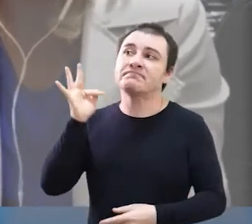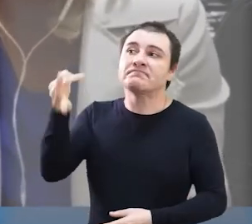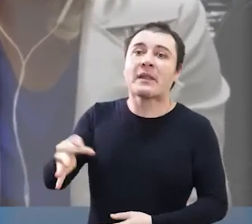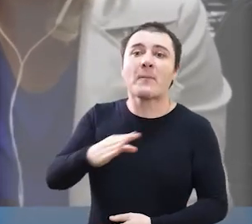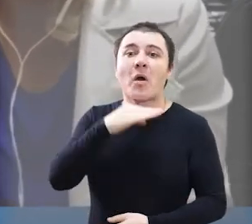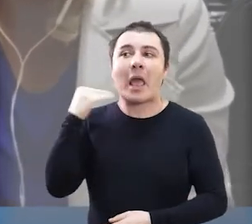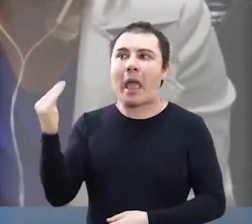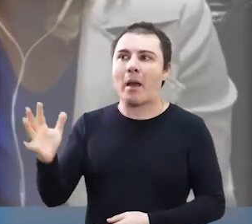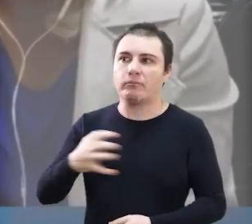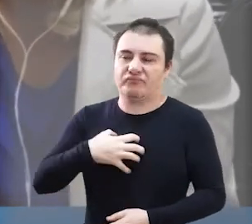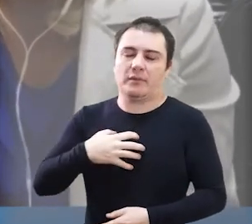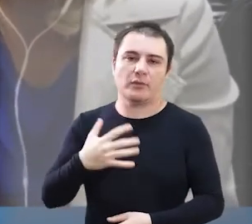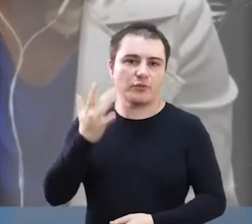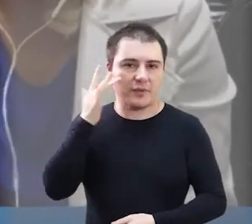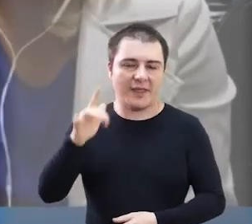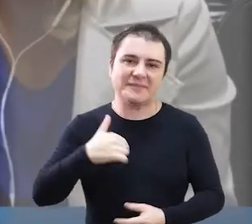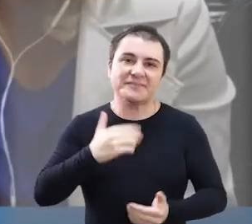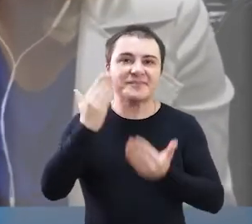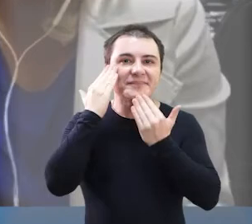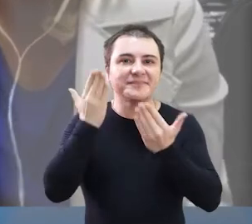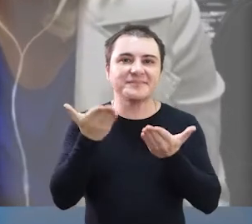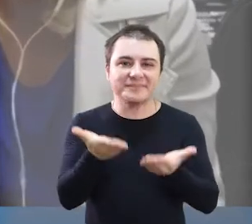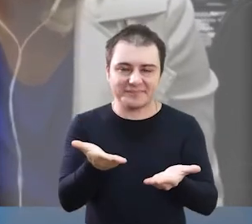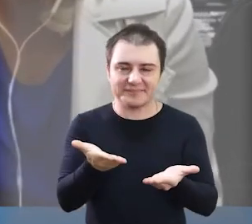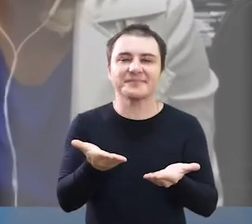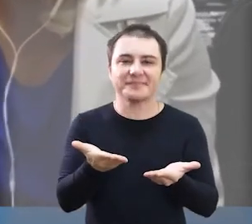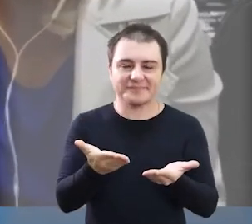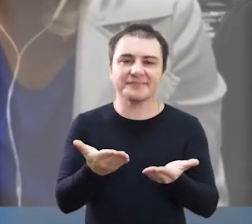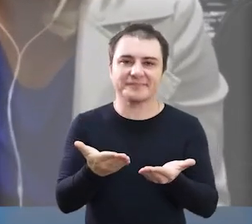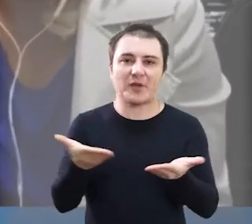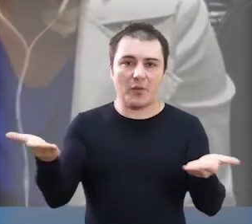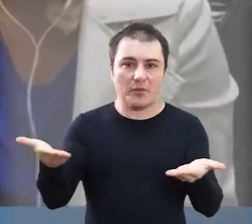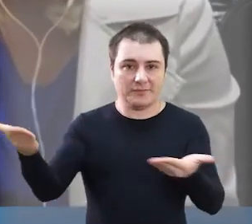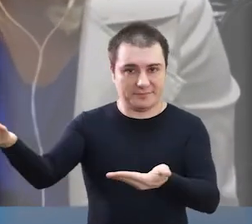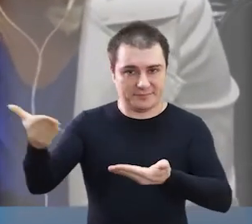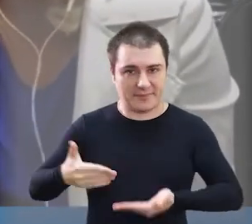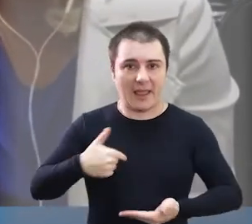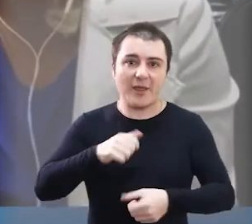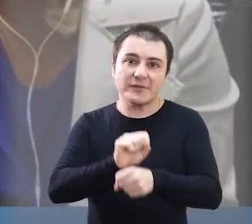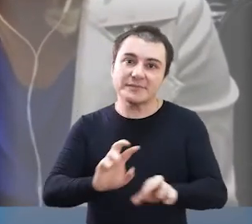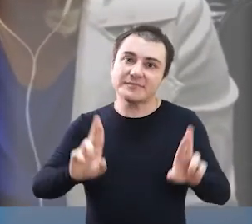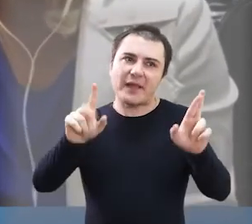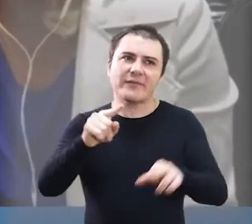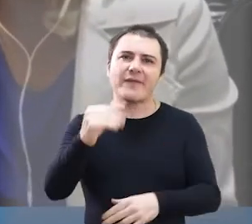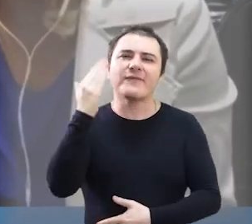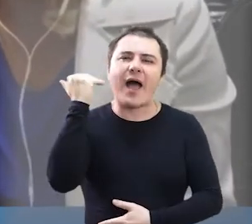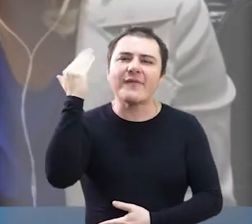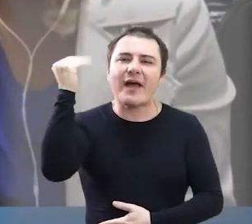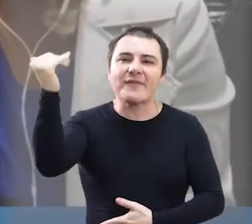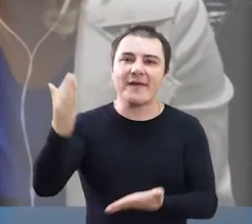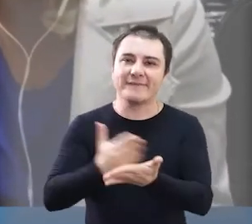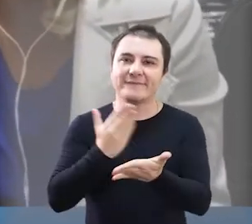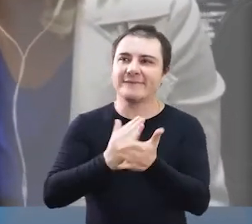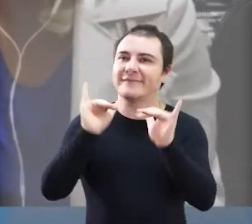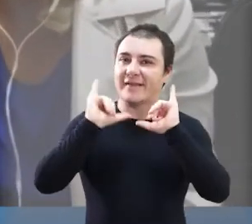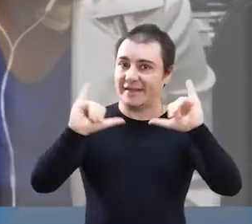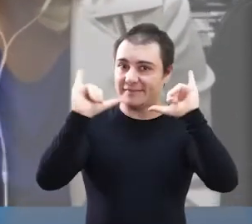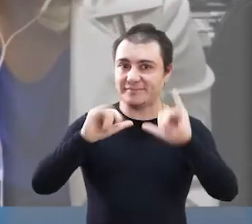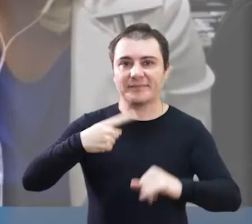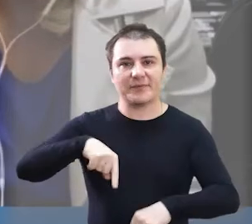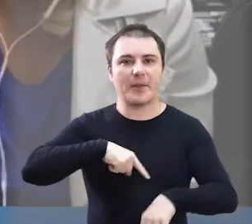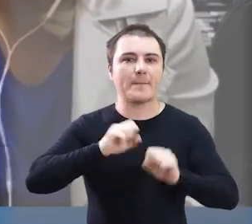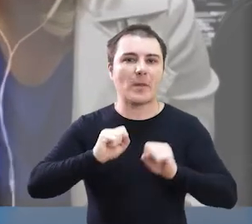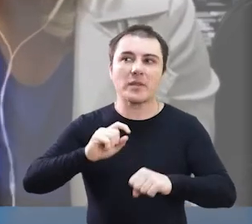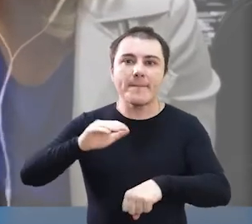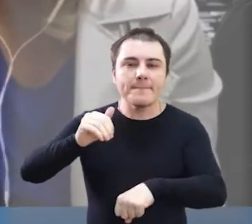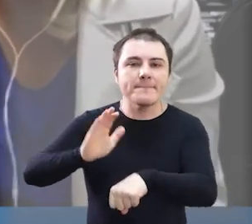sabe quando a morte chega. Eu agradeço a sua participação, eu espero que você tenha sucesso aí na divulgação do seu livro e que a